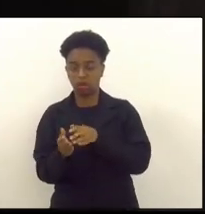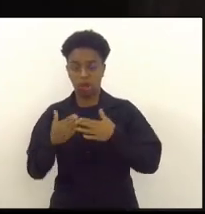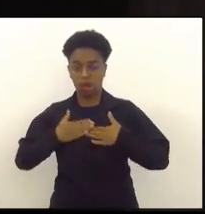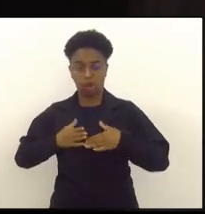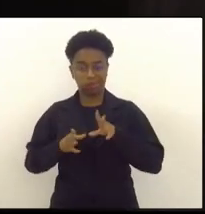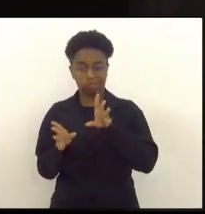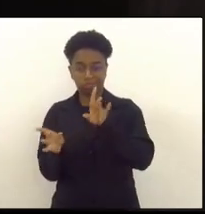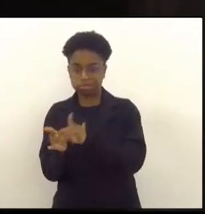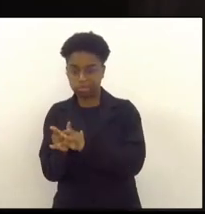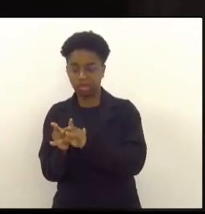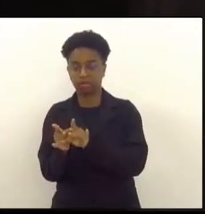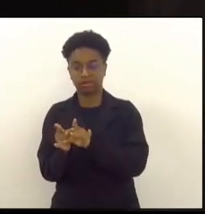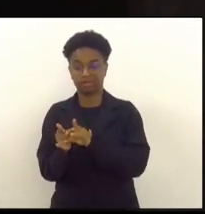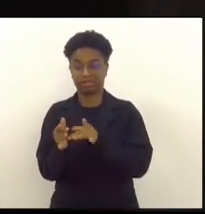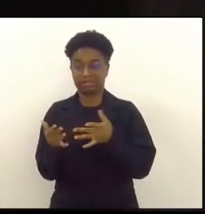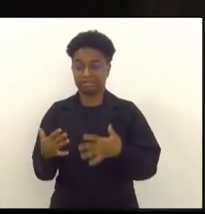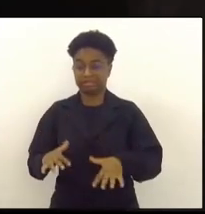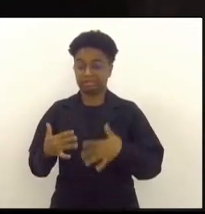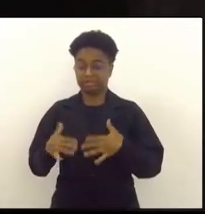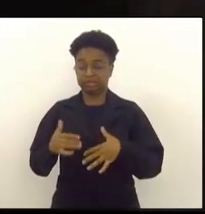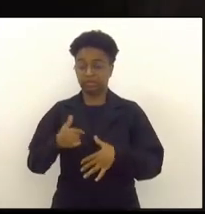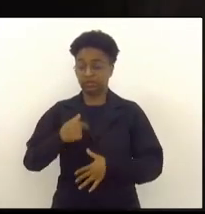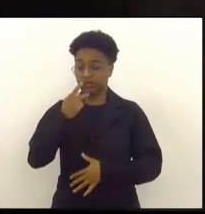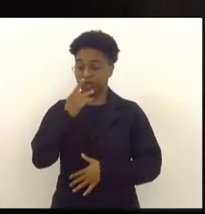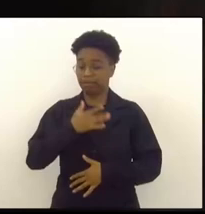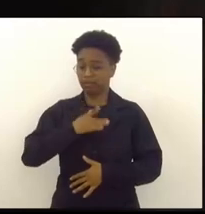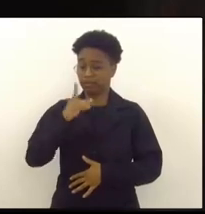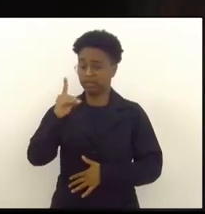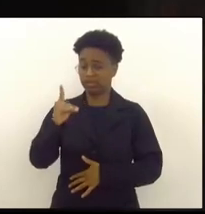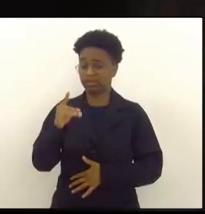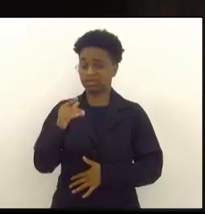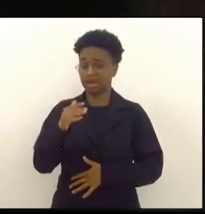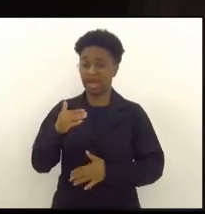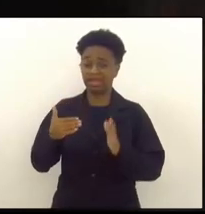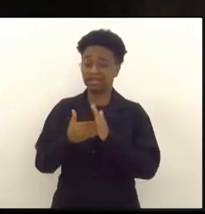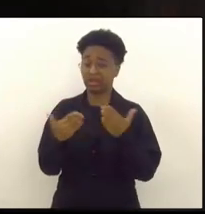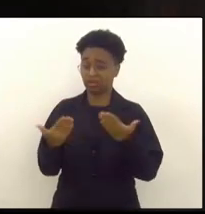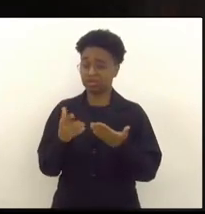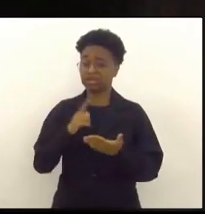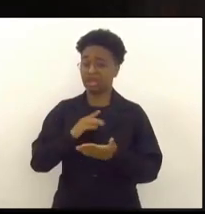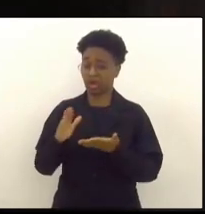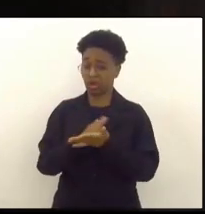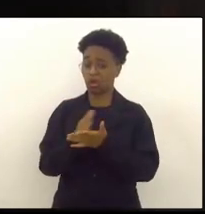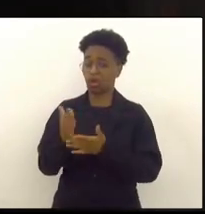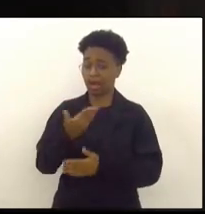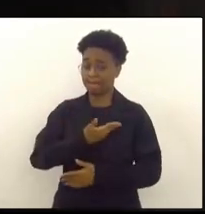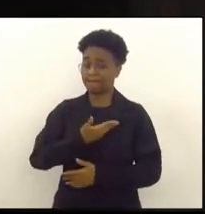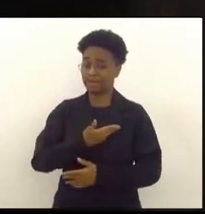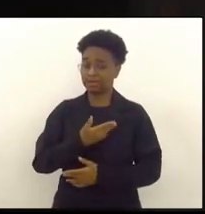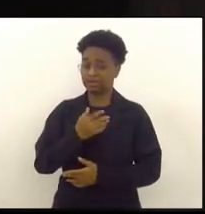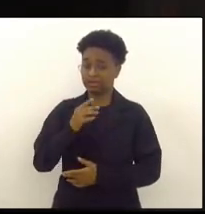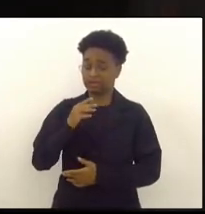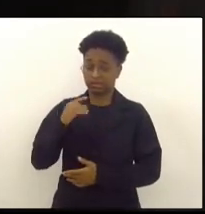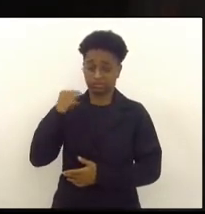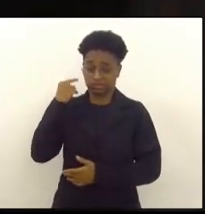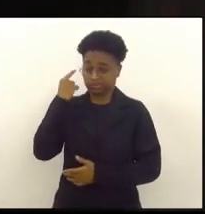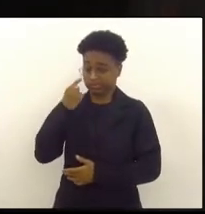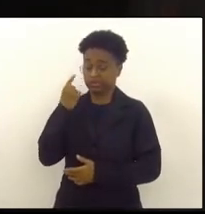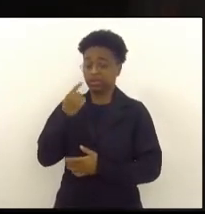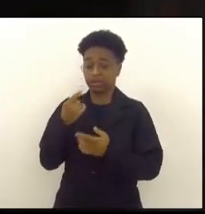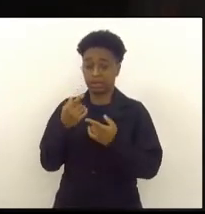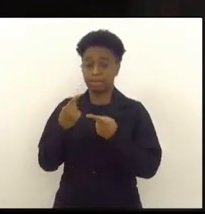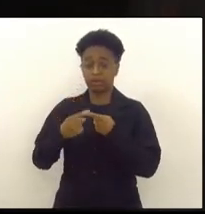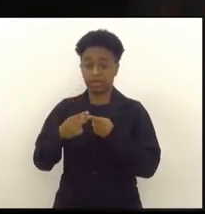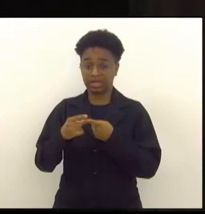viraram mingau ali. Eu falei, meu Deus do céu, o pessoal, até hoje tem um colega que está meio... É porque você está trabalhando, seu colega se